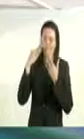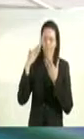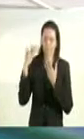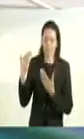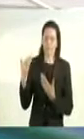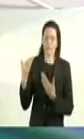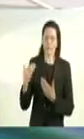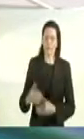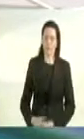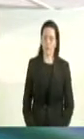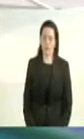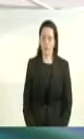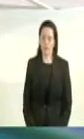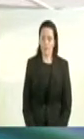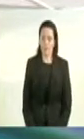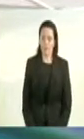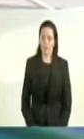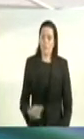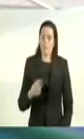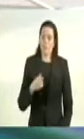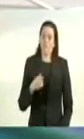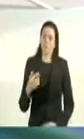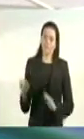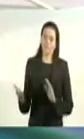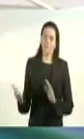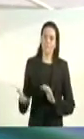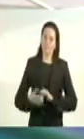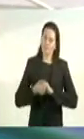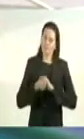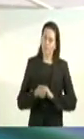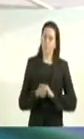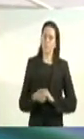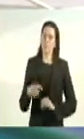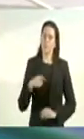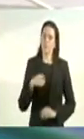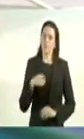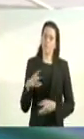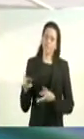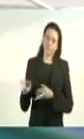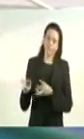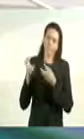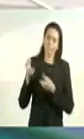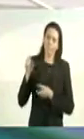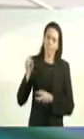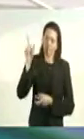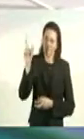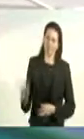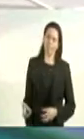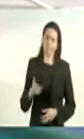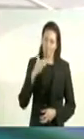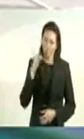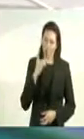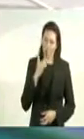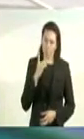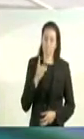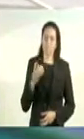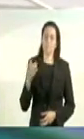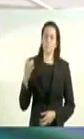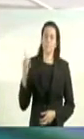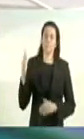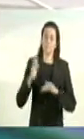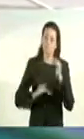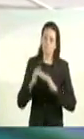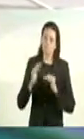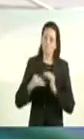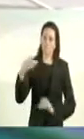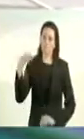sempre tive, em Vossa Excelência, um deputado muito competente, um deputado preparado, e é